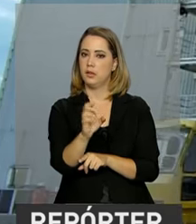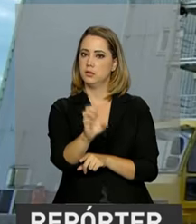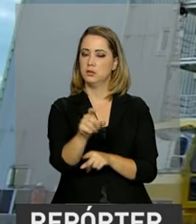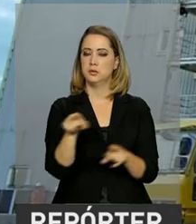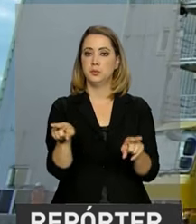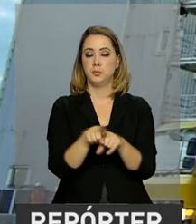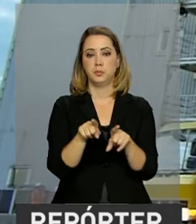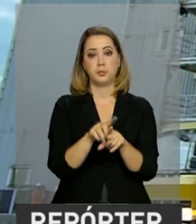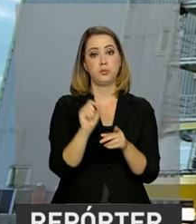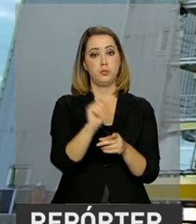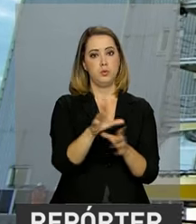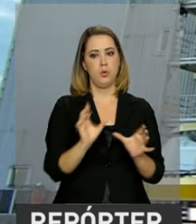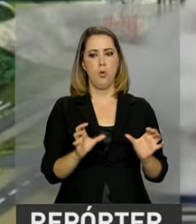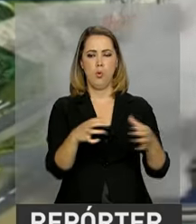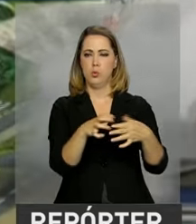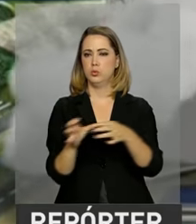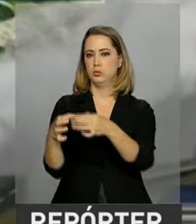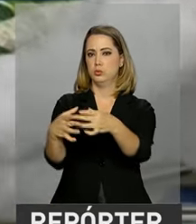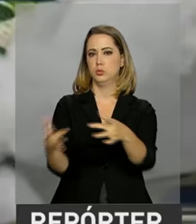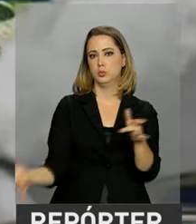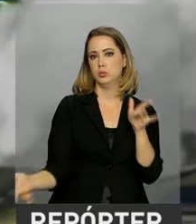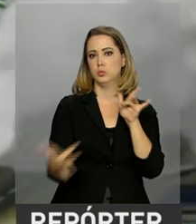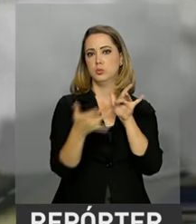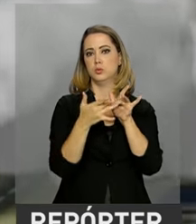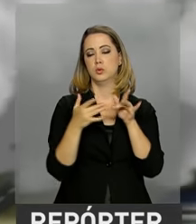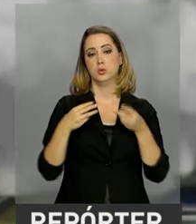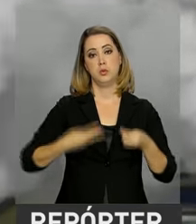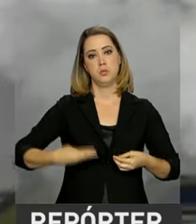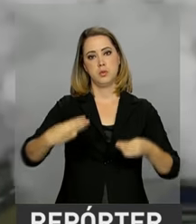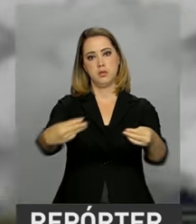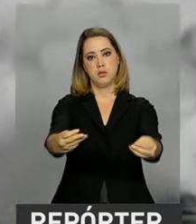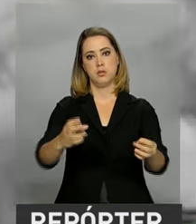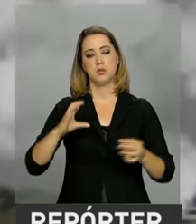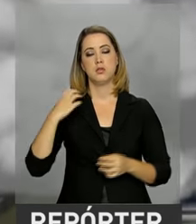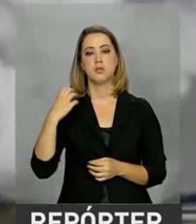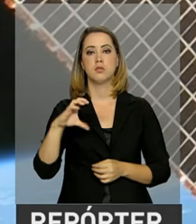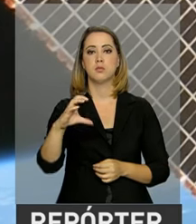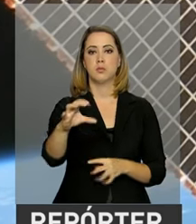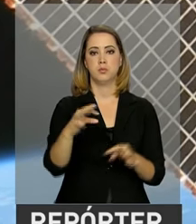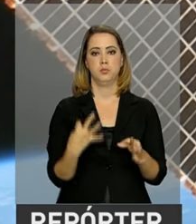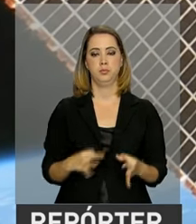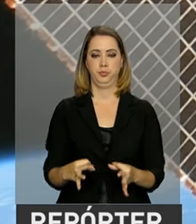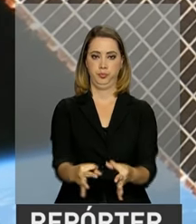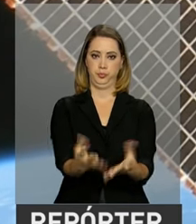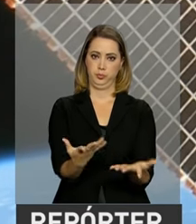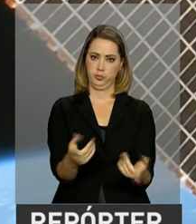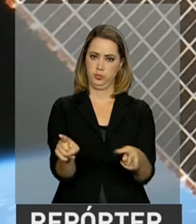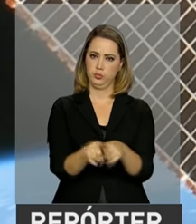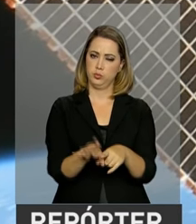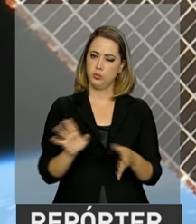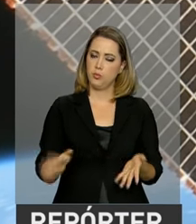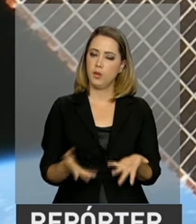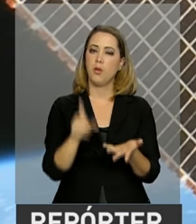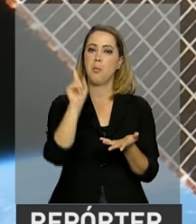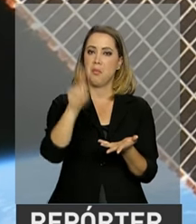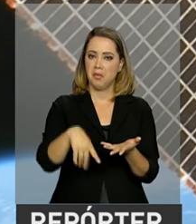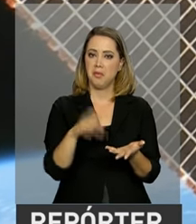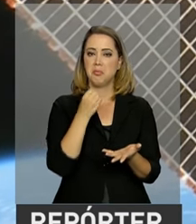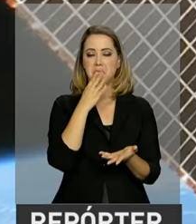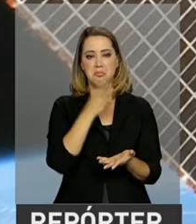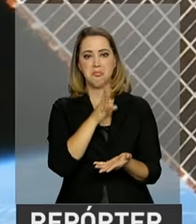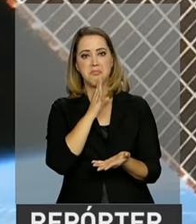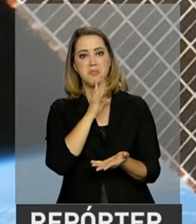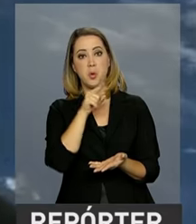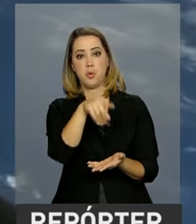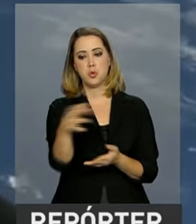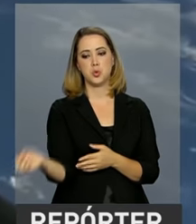brasileira entidades aí vinculadas ao Ministério da Ciência Tecnologia inovações e comunicações a iniciativa também é reconhecida por ter os